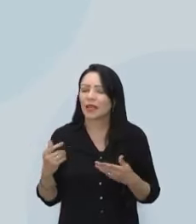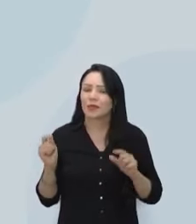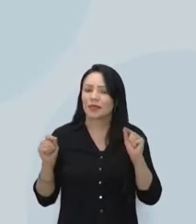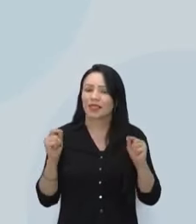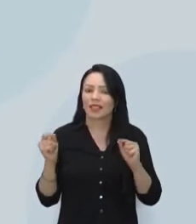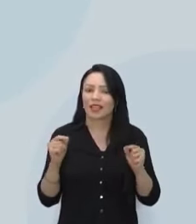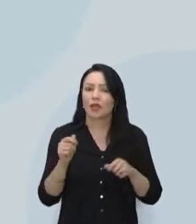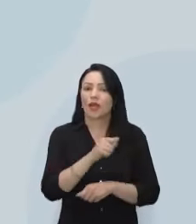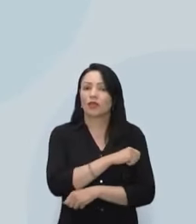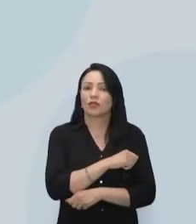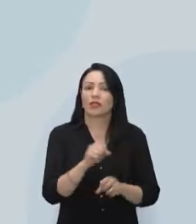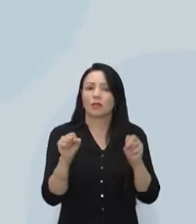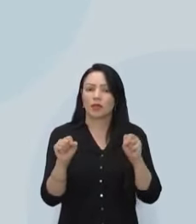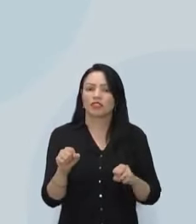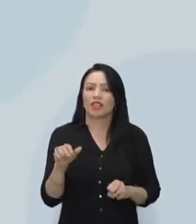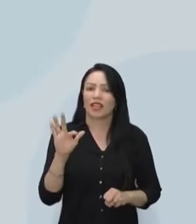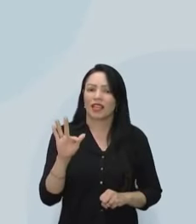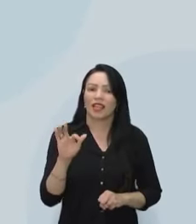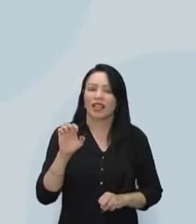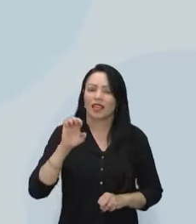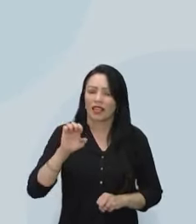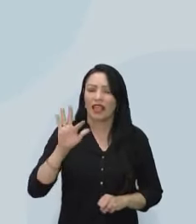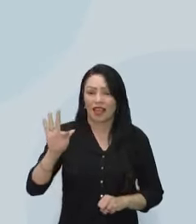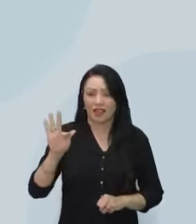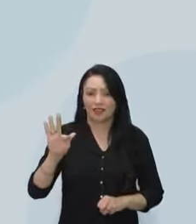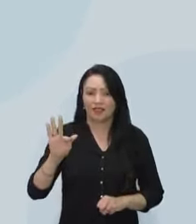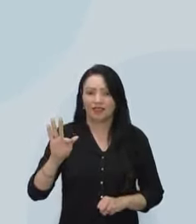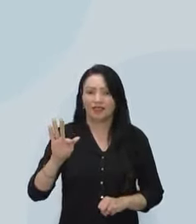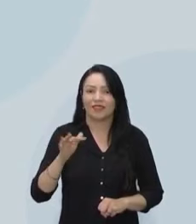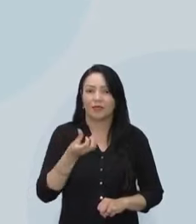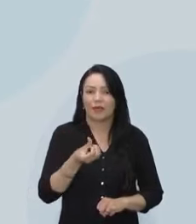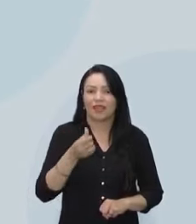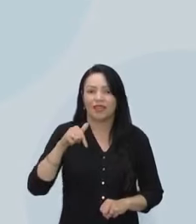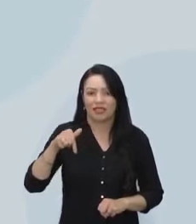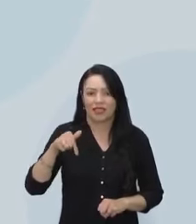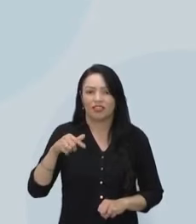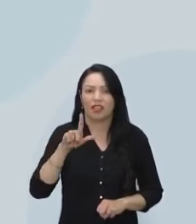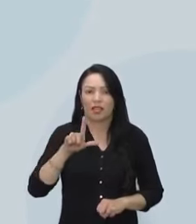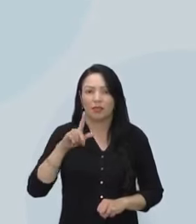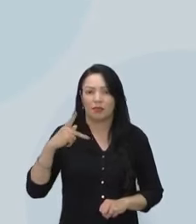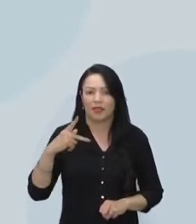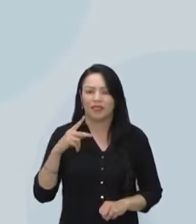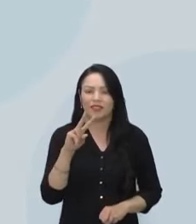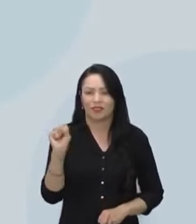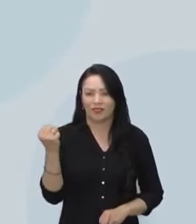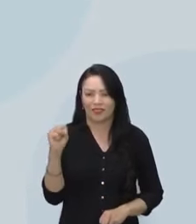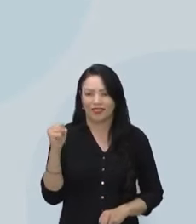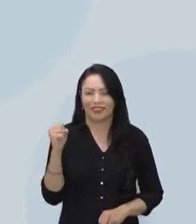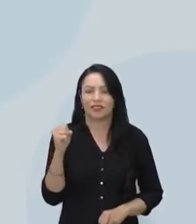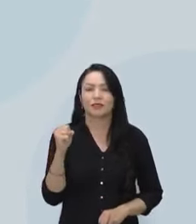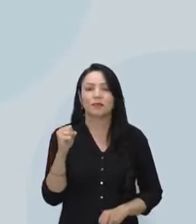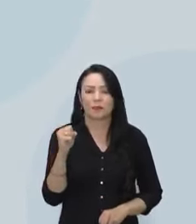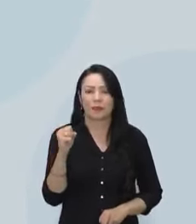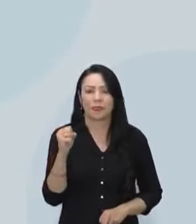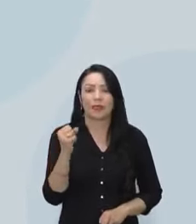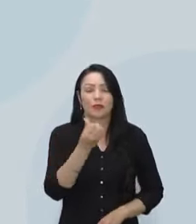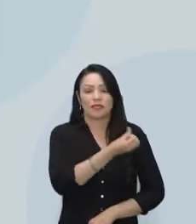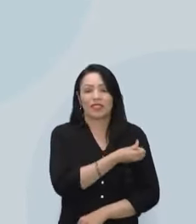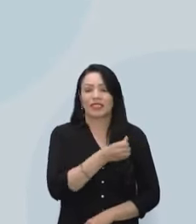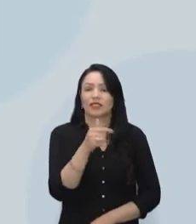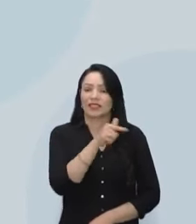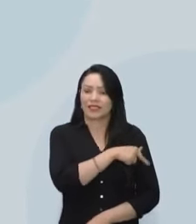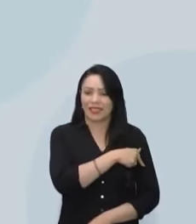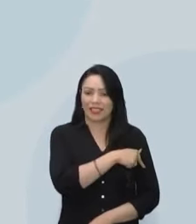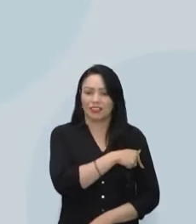a habilidade EF67 LP28, que é ensino fundamental do 6º ao 7º ano, língua portuguesa e